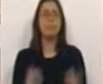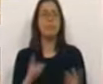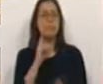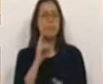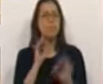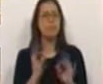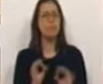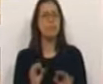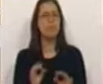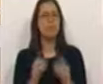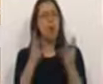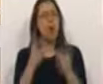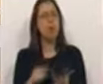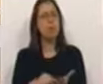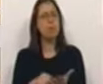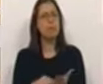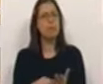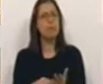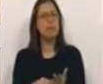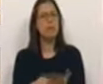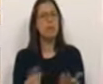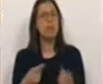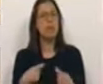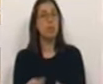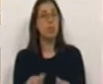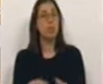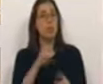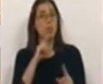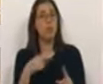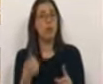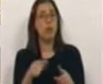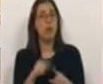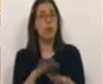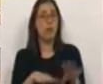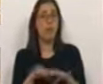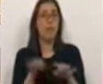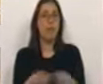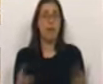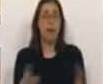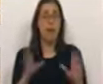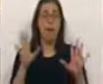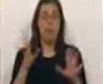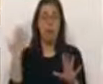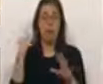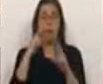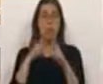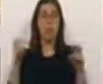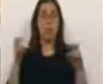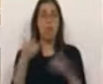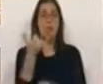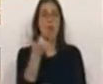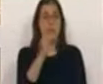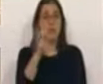que salvaguarda até do ponto de vista orçamental os custos que pode vir a ter esta operação. No instante, se encontrou aquela solução